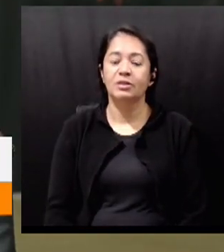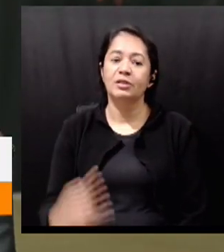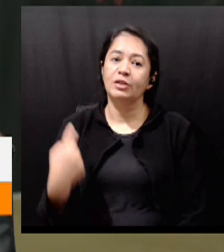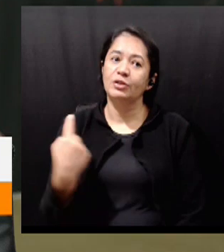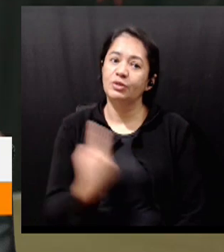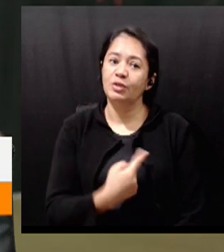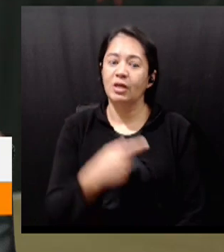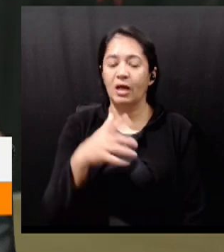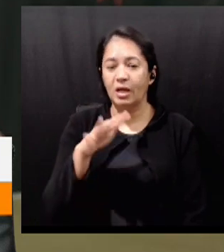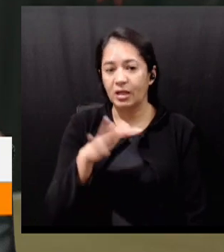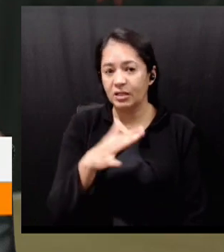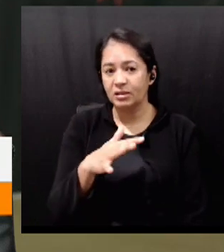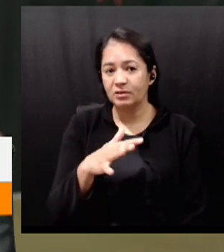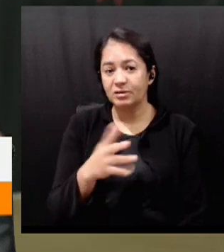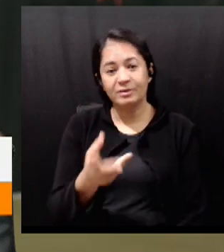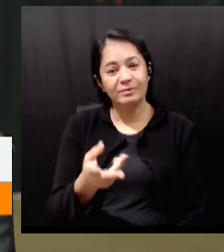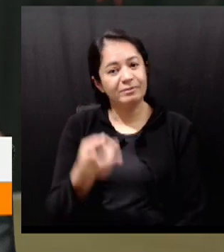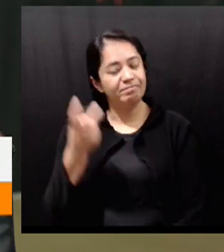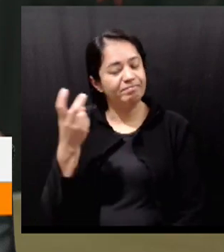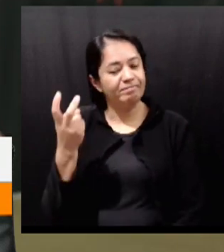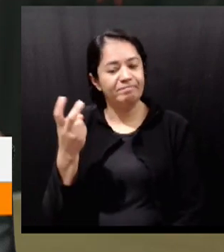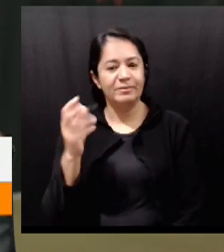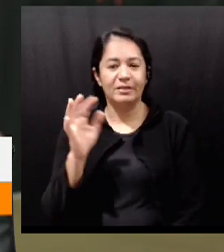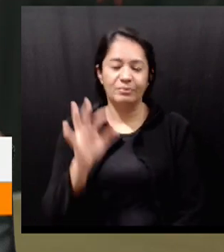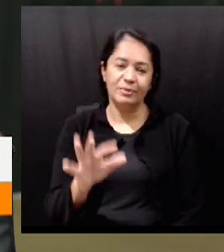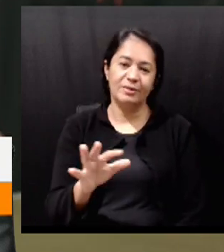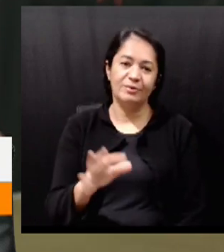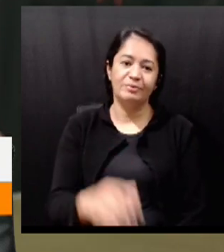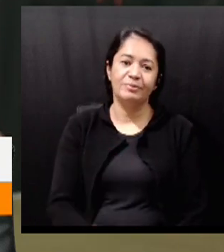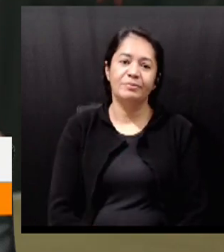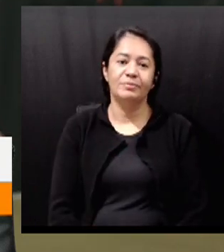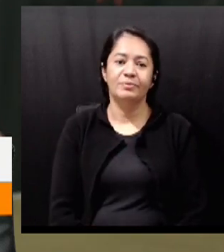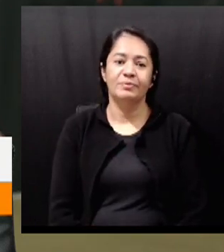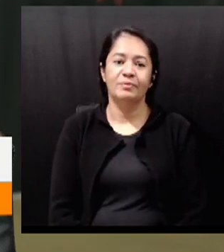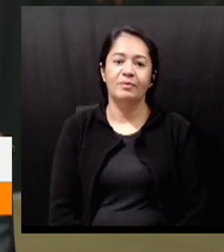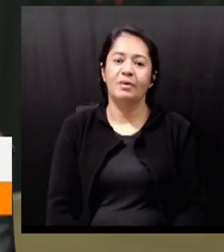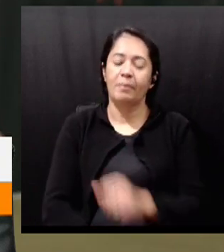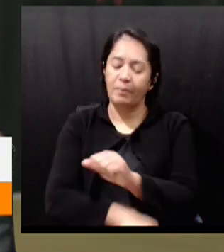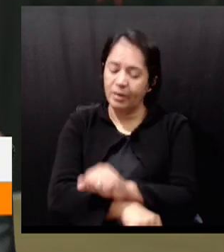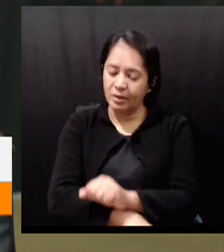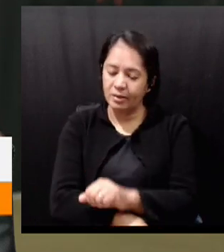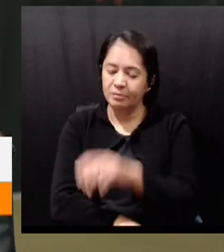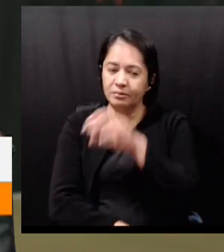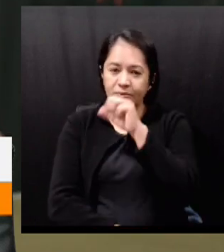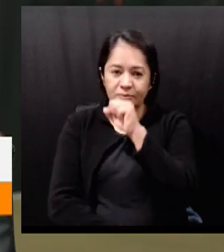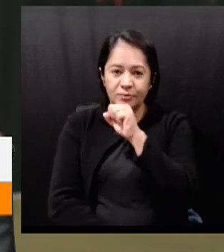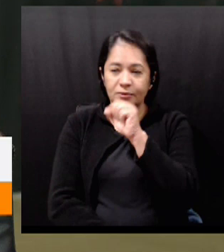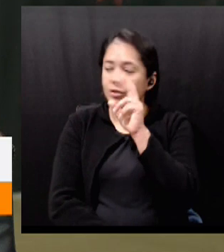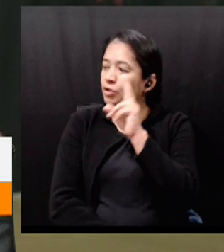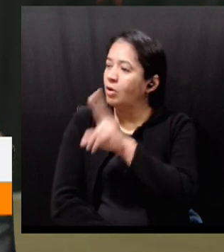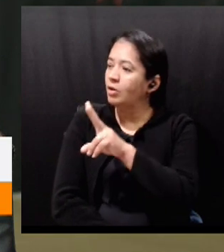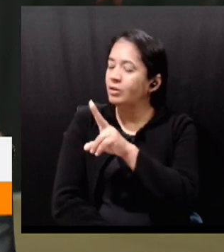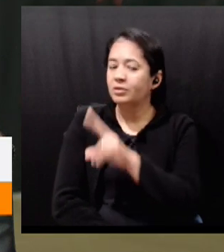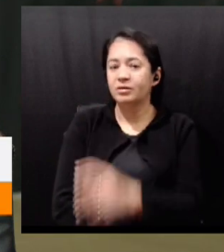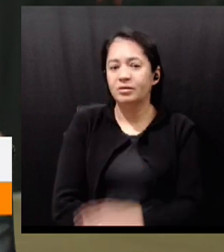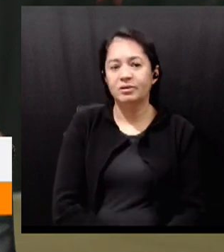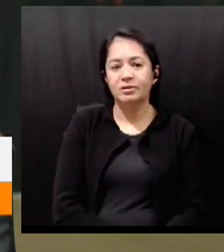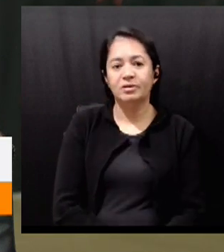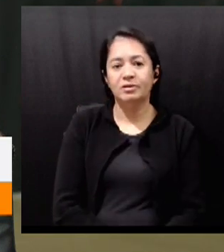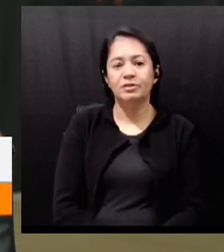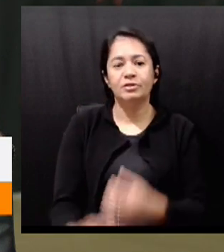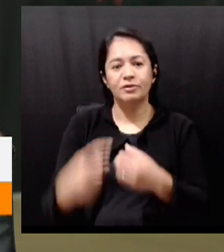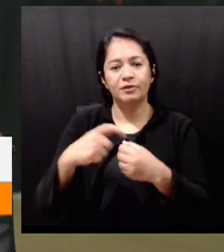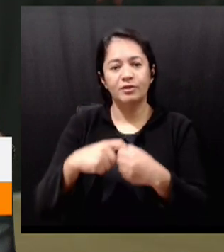dessa necessidade que temos, né, de parar, de respirar, de olhar e de voltar aí a consciência